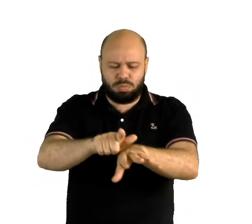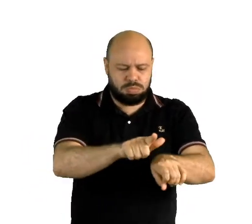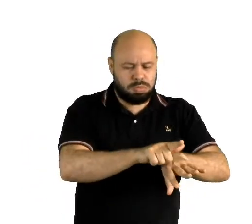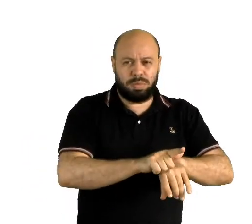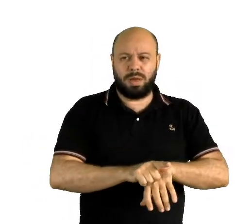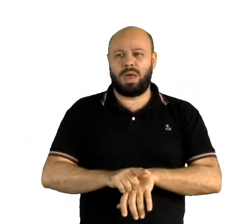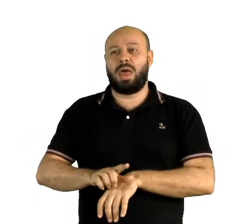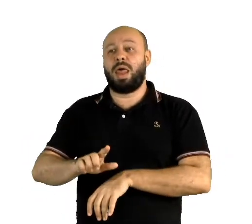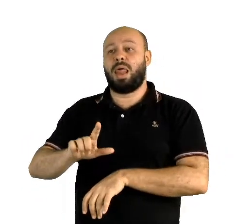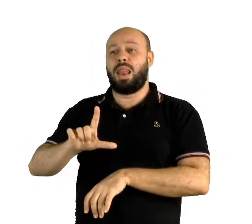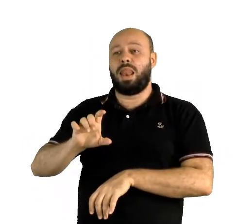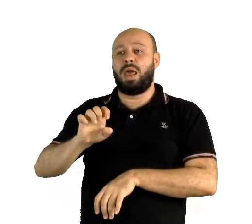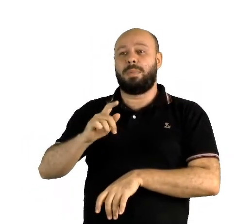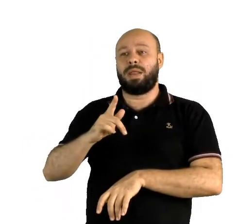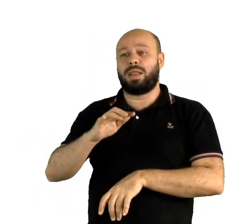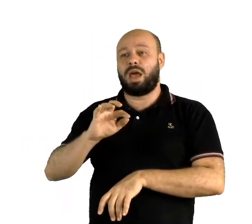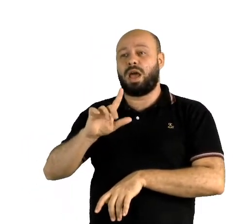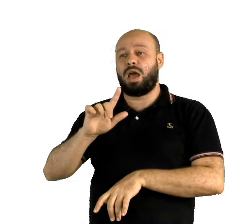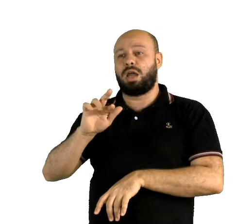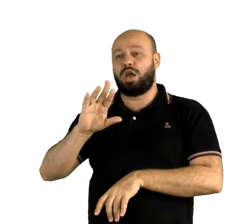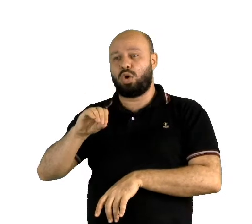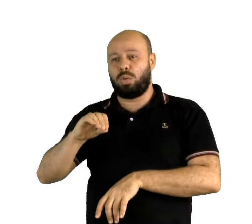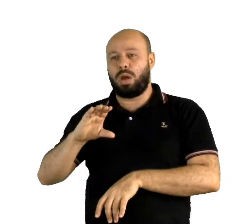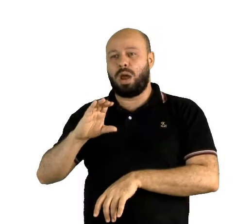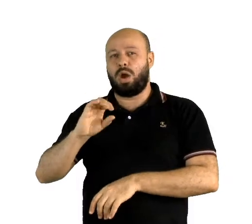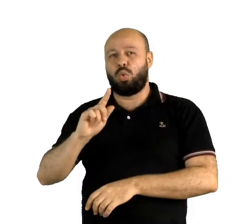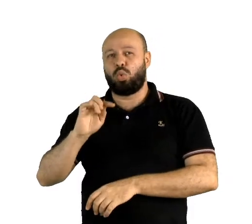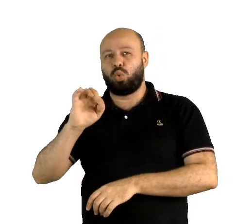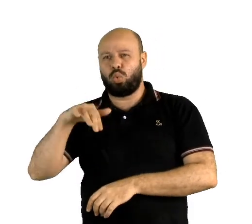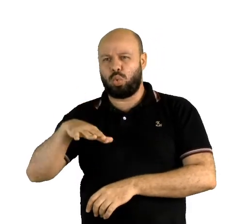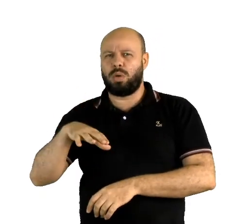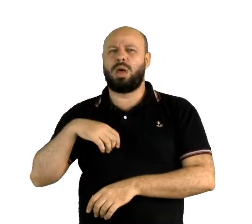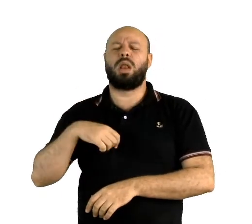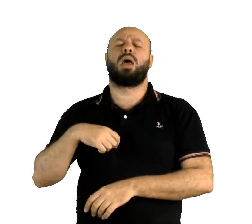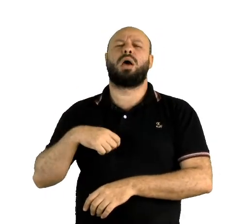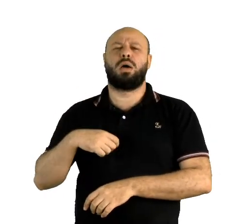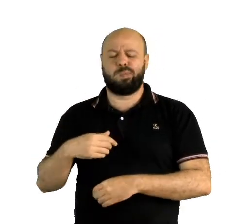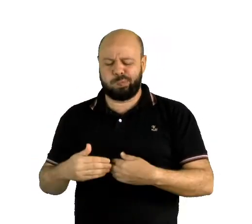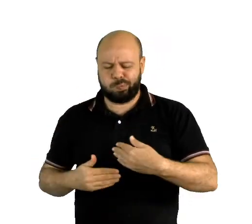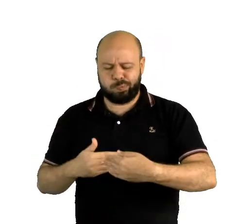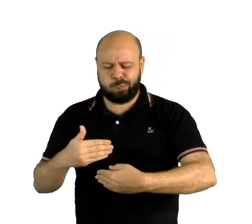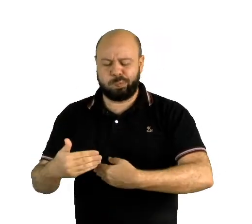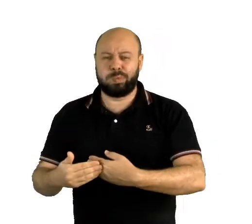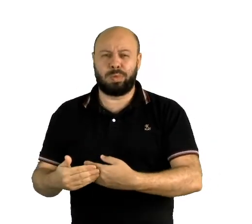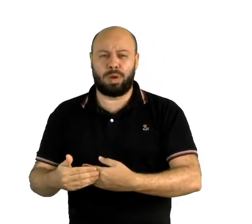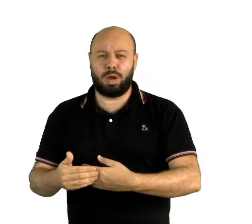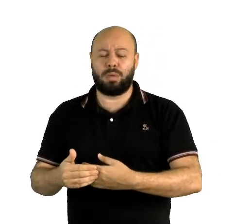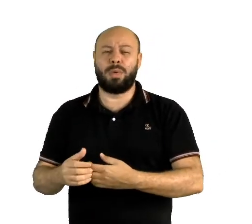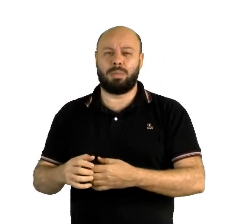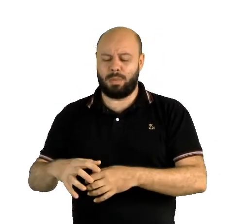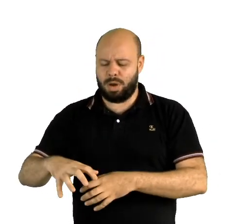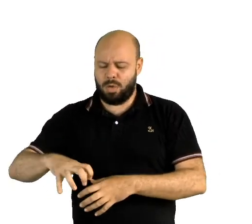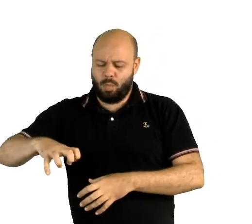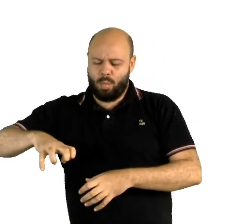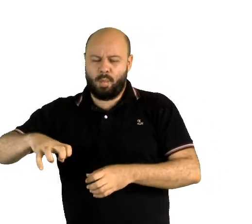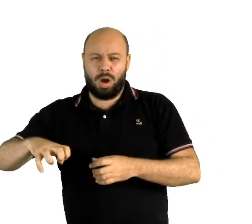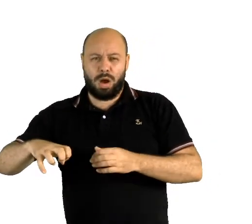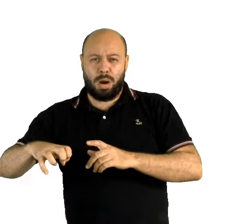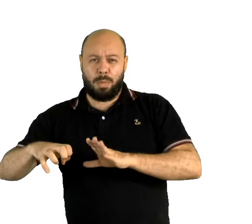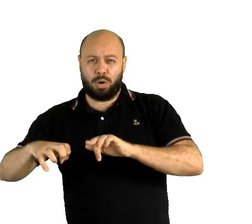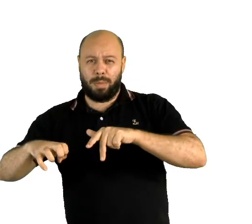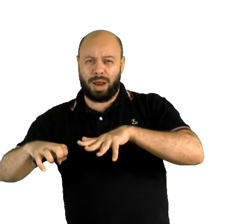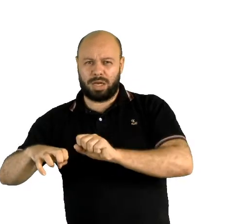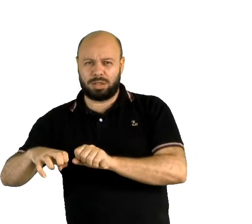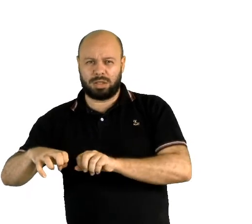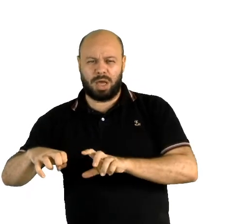Leptagrium acutum, cujas larvas se desenvolvem na água acumulada em bromélias da Mata Atlântica.